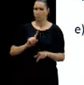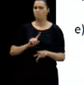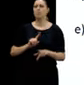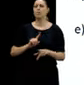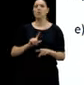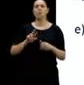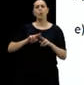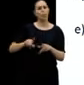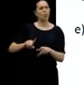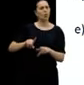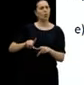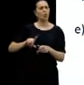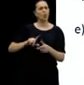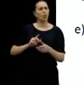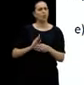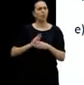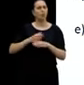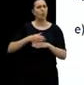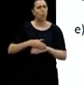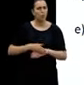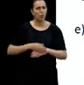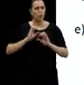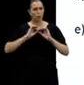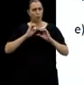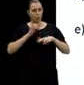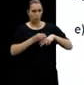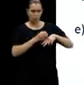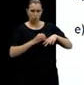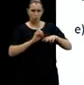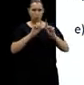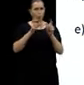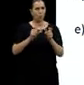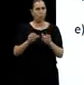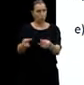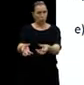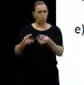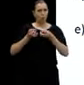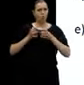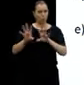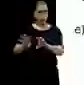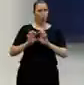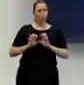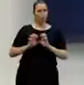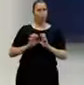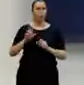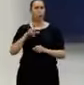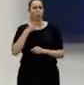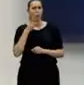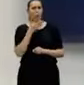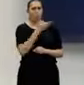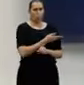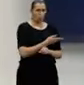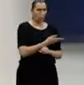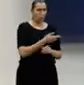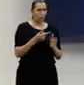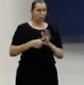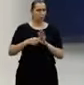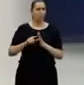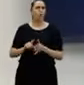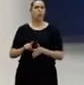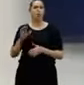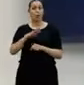indiferenciadas após sua introdução no organismo do receptor. Bom, a gente acabou, né, um pouco